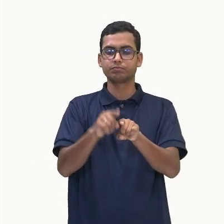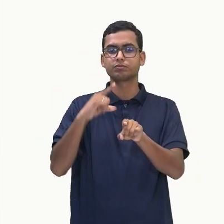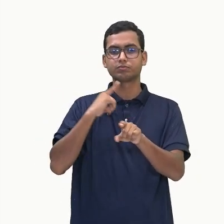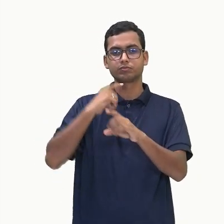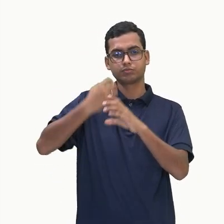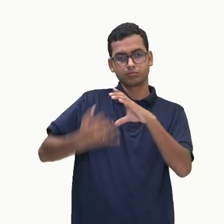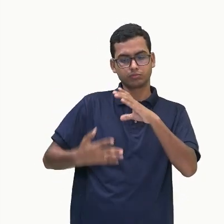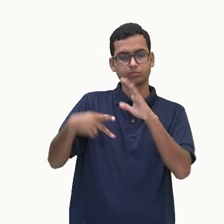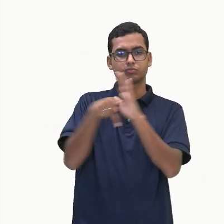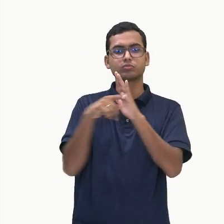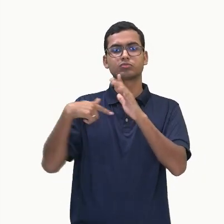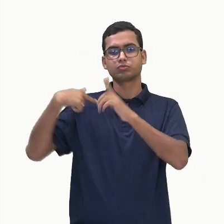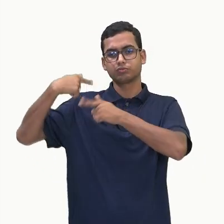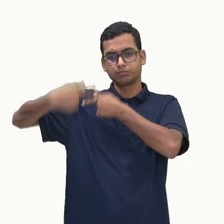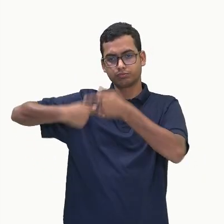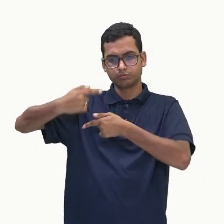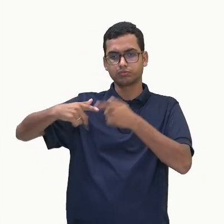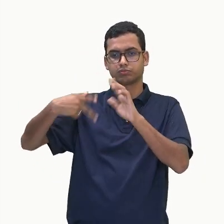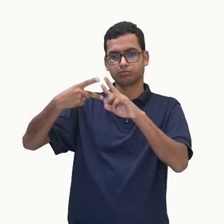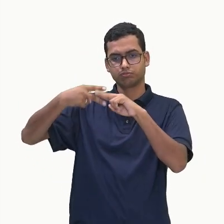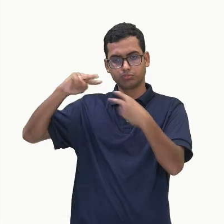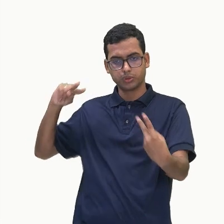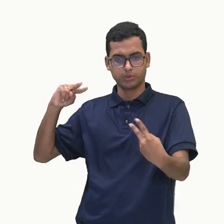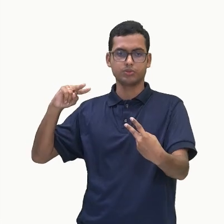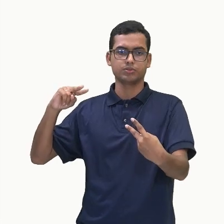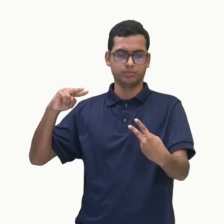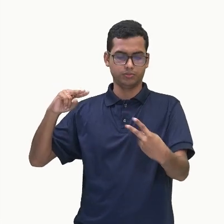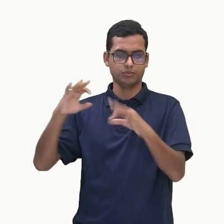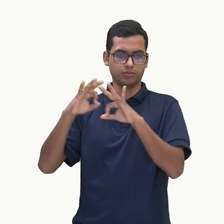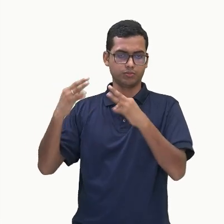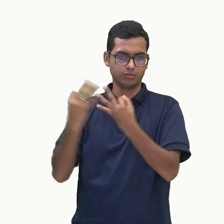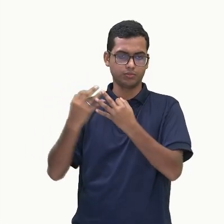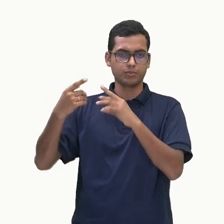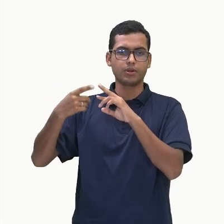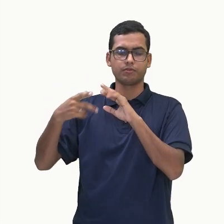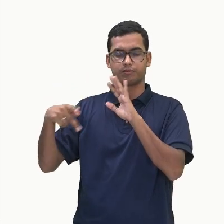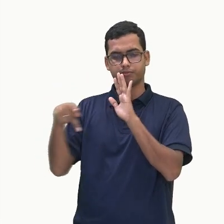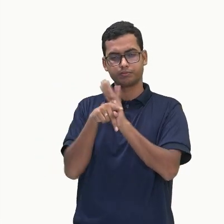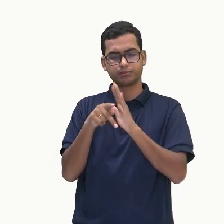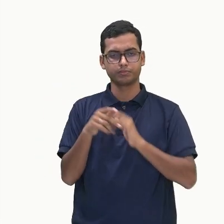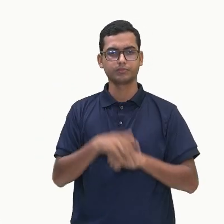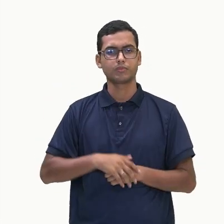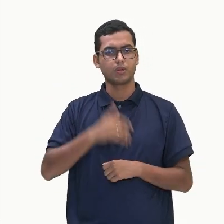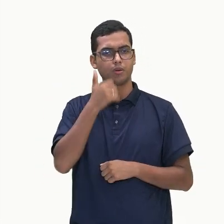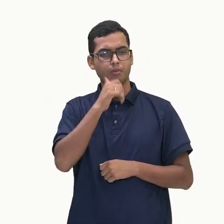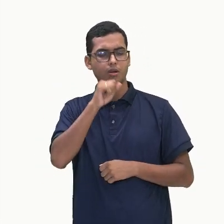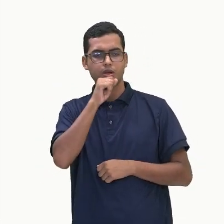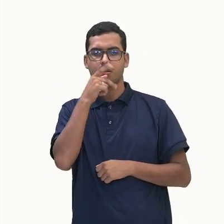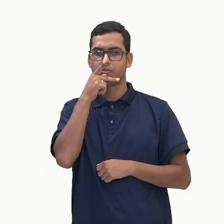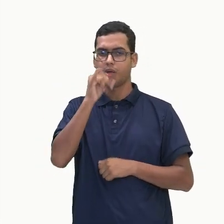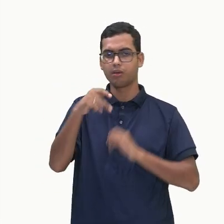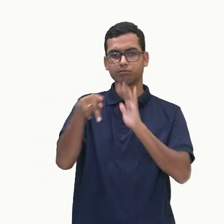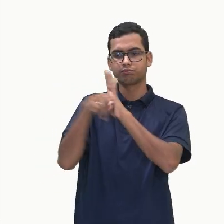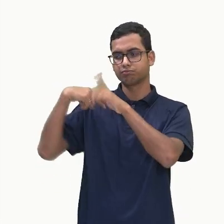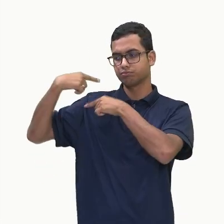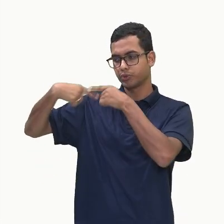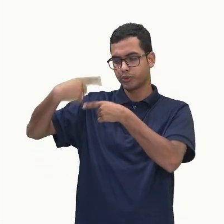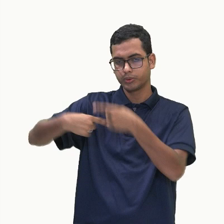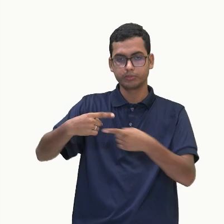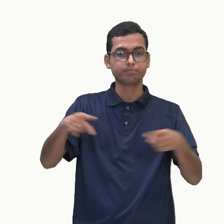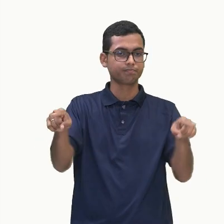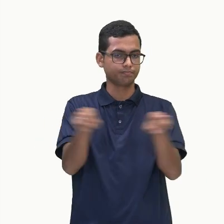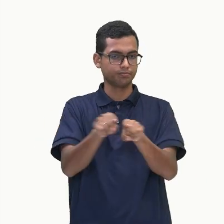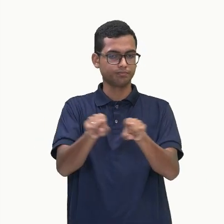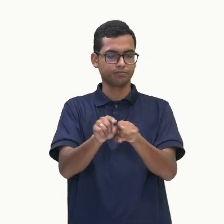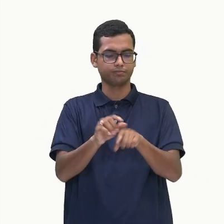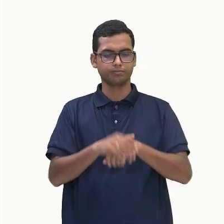características genéticas que foram herdadas pelos pais. Uma outra característica de reprodução e